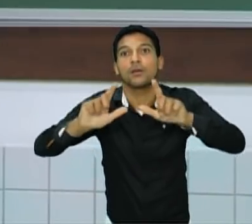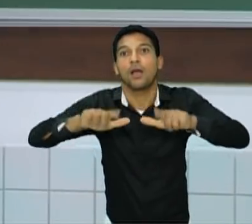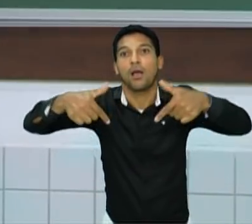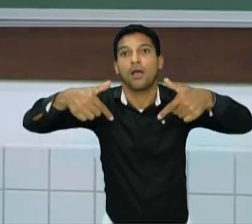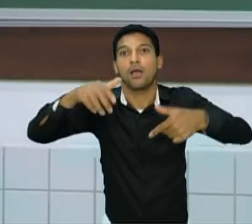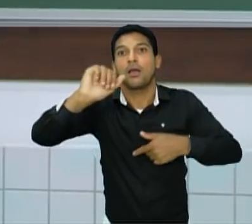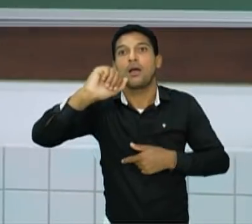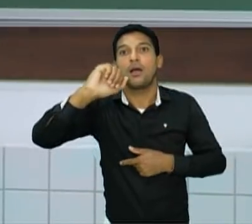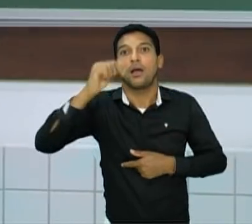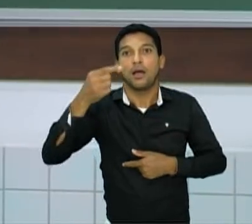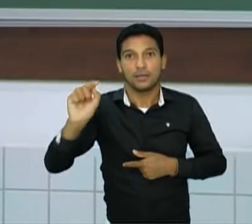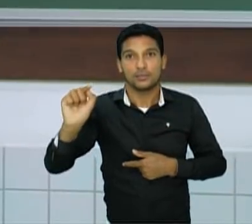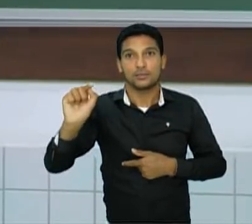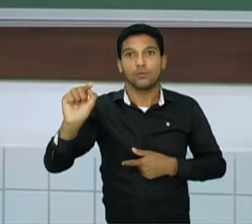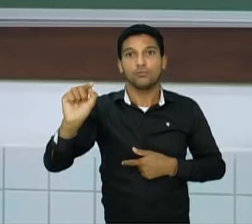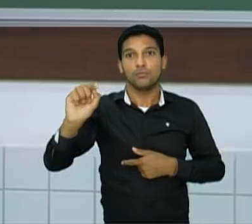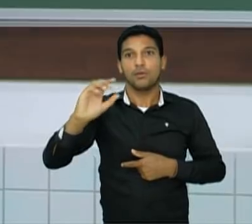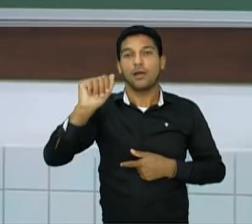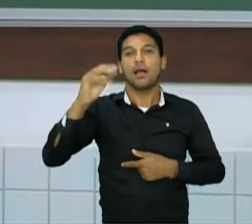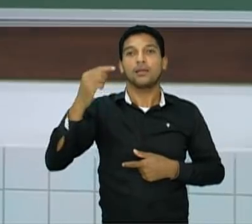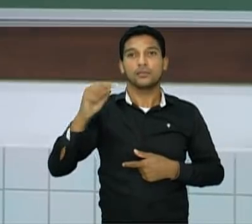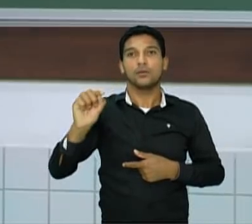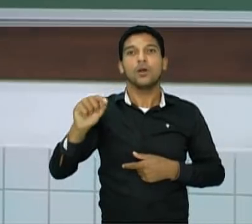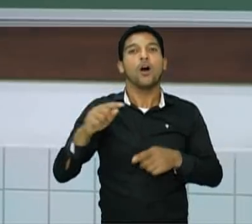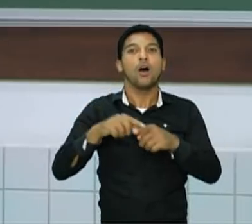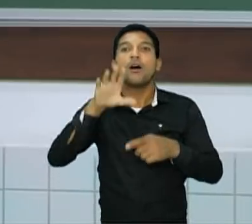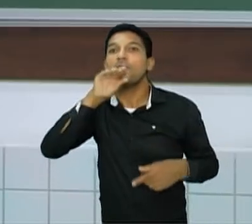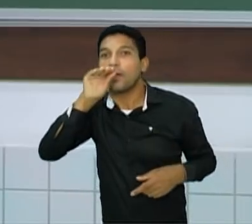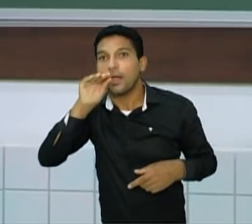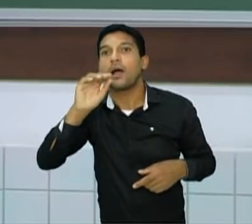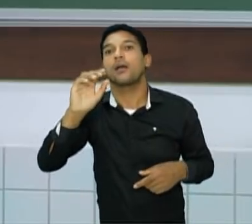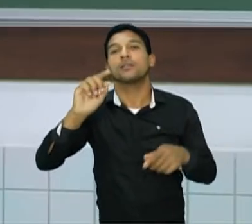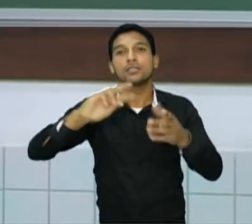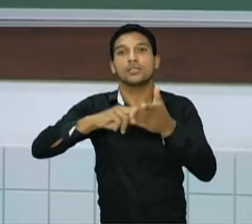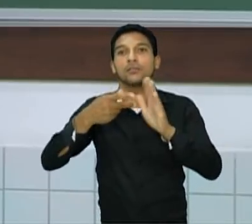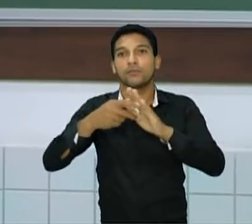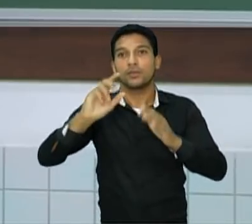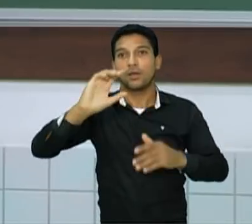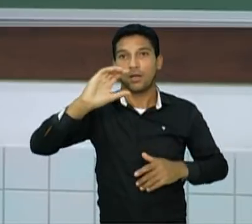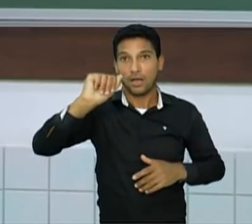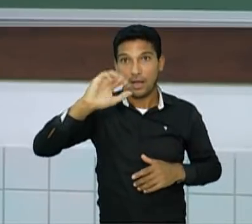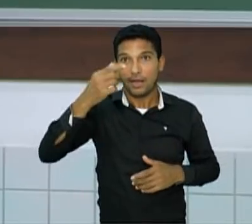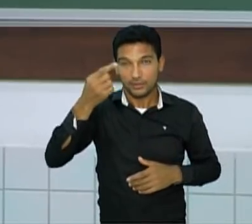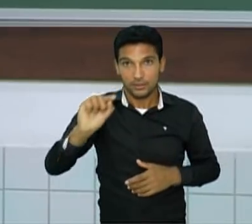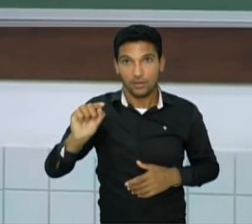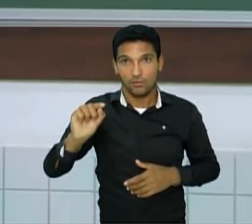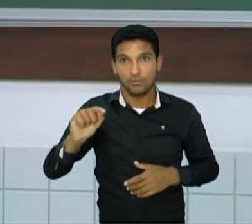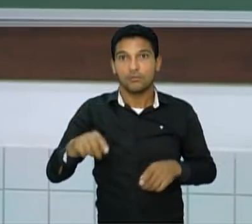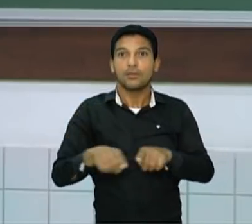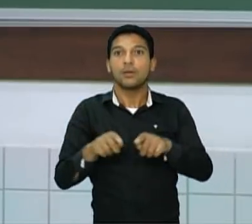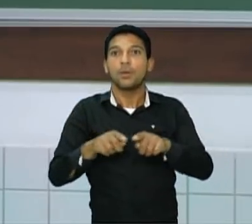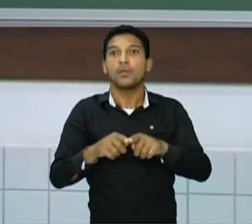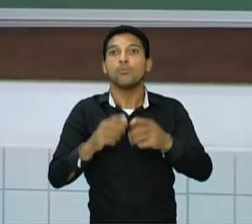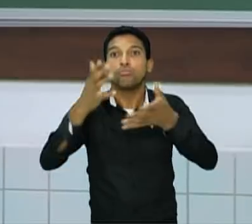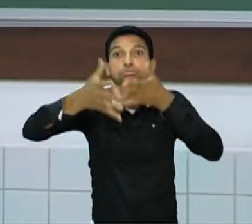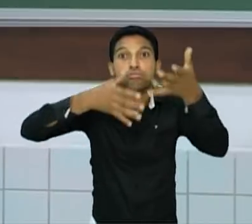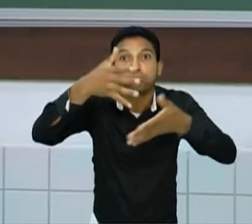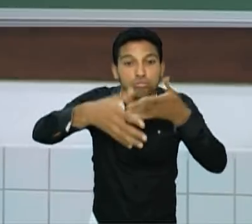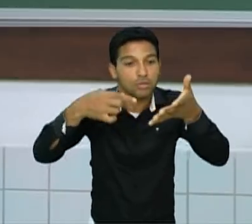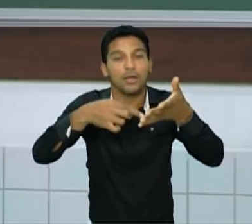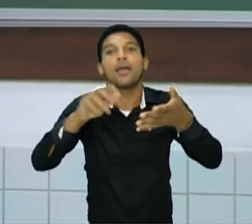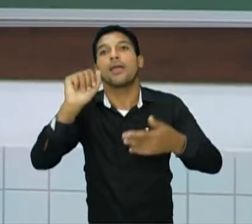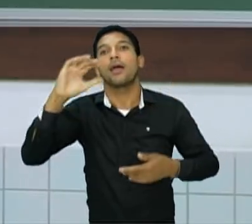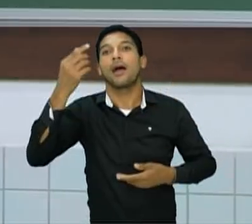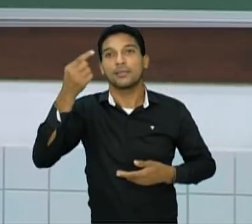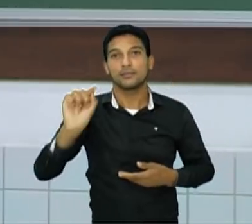ações, ok? Então, para relembrar, verbos de estado, ser, estar, permanecer, continuar e os verbos de ação, que são todos